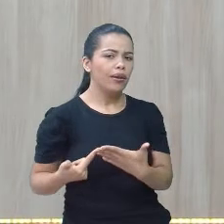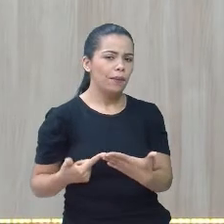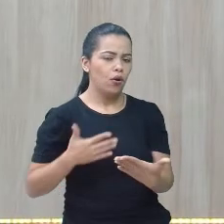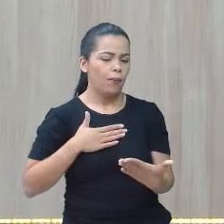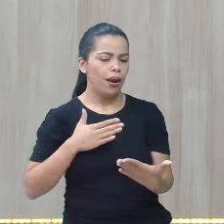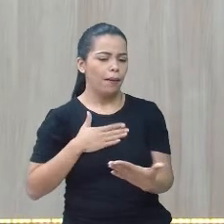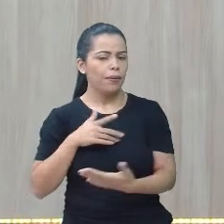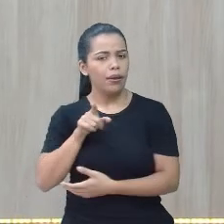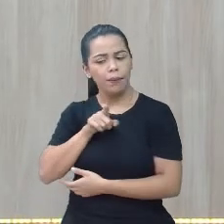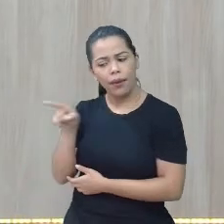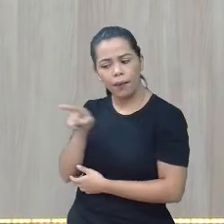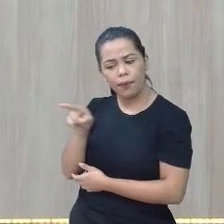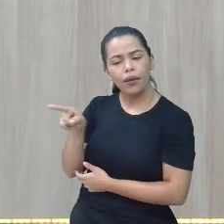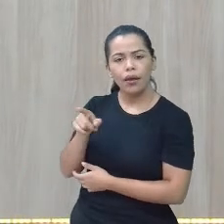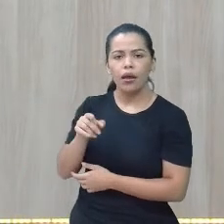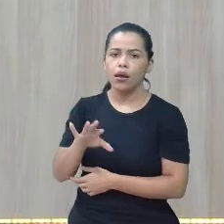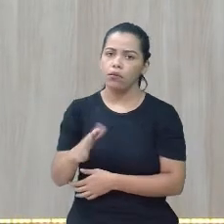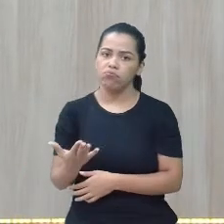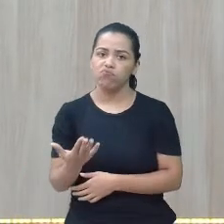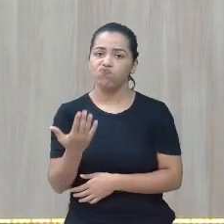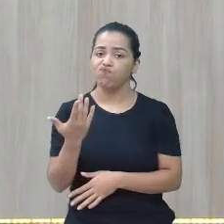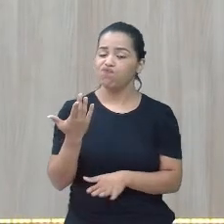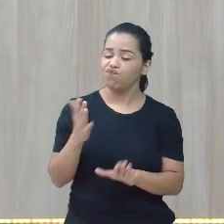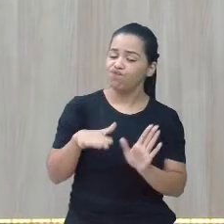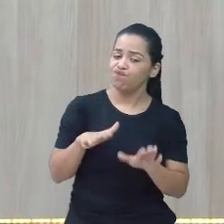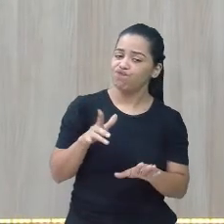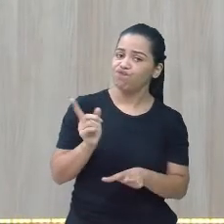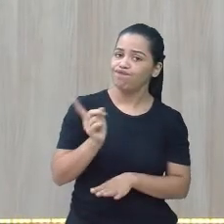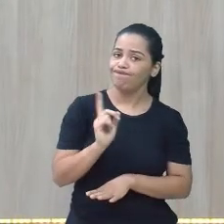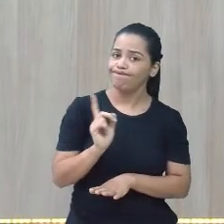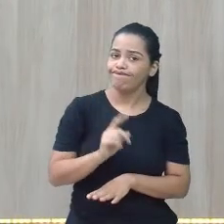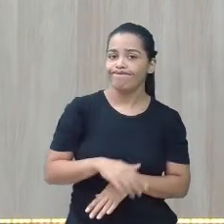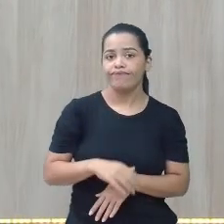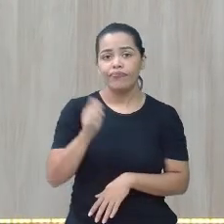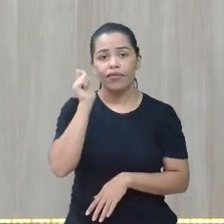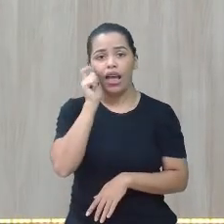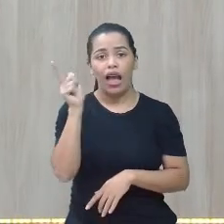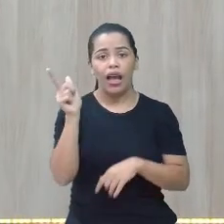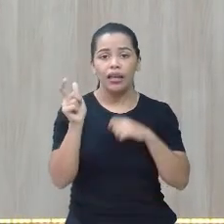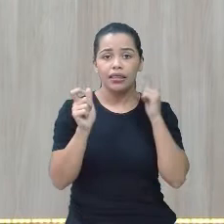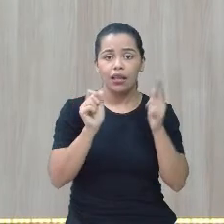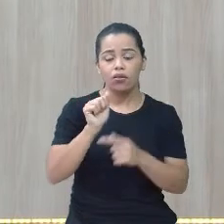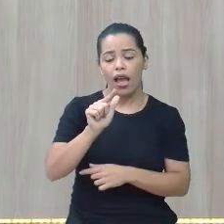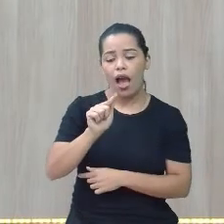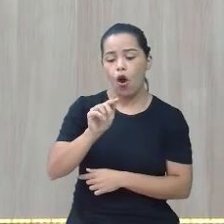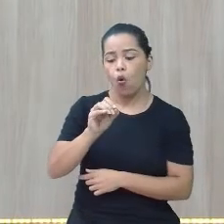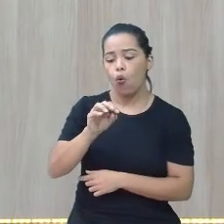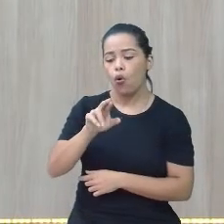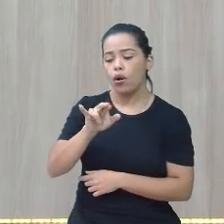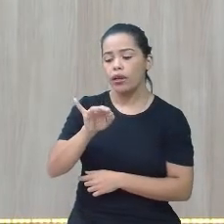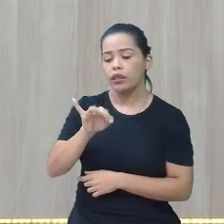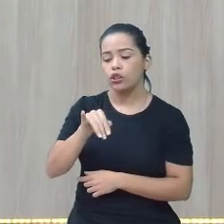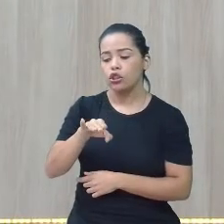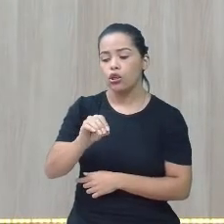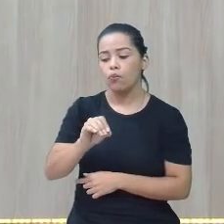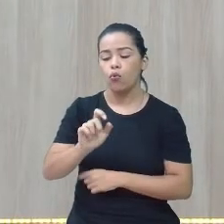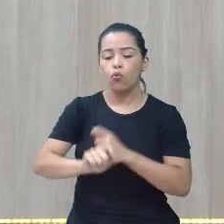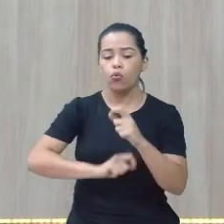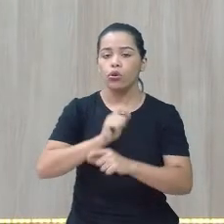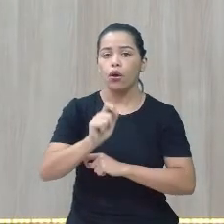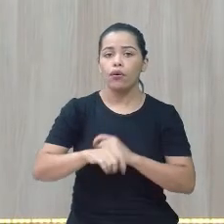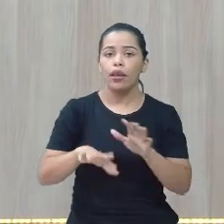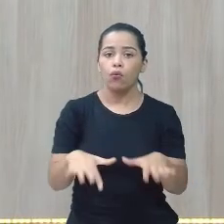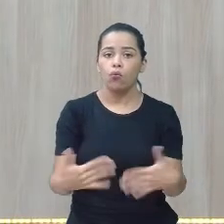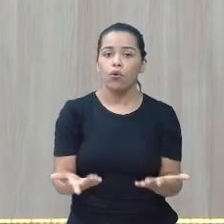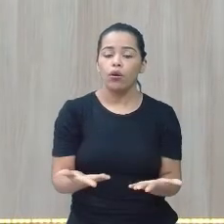para outras pessoas? Provavelmente não, né? Ou seja, aquela ideia lá do algoritmo, né, que a gente já trouxe em outras situações, o algoritmo,